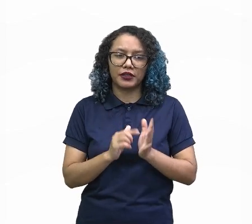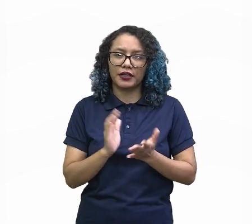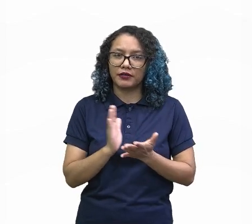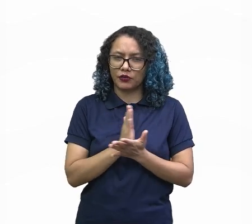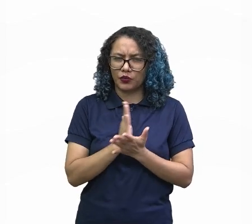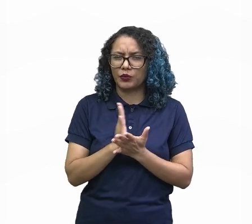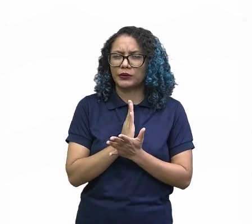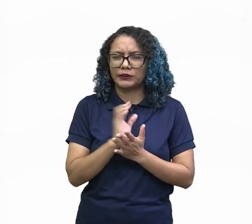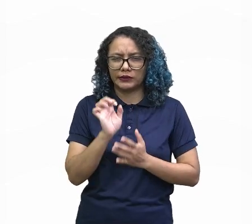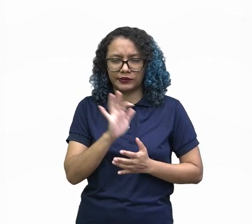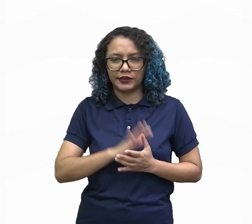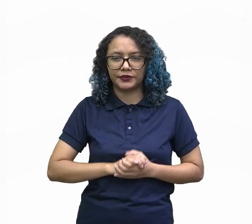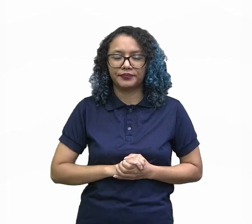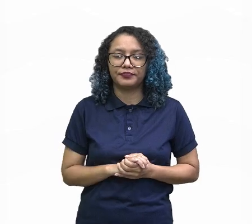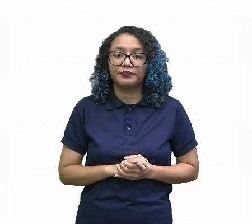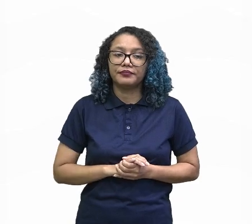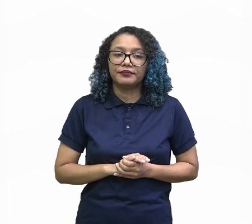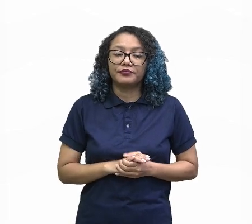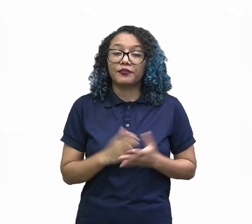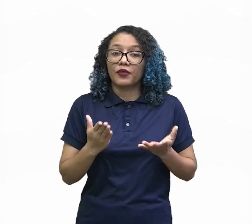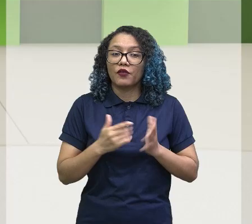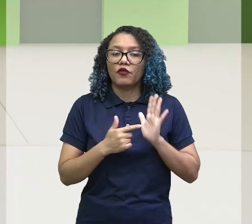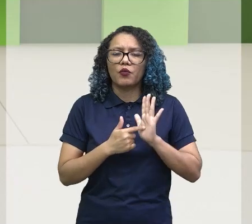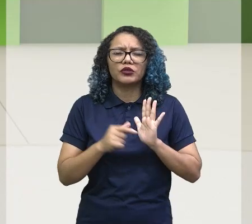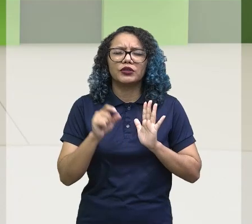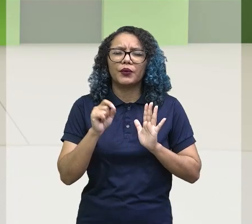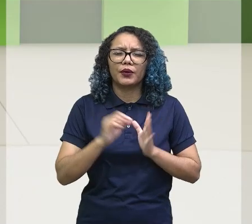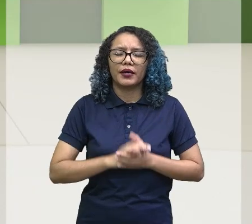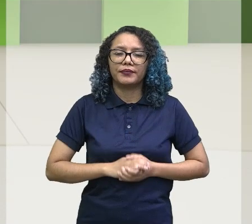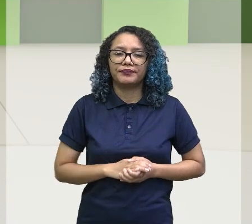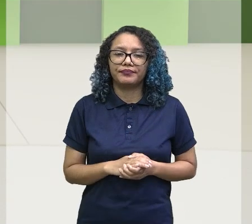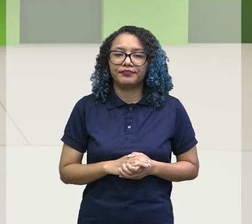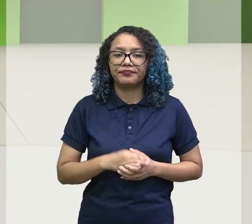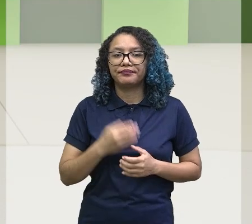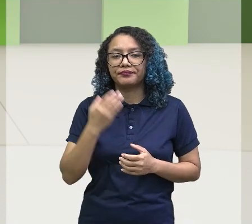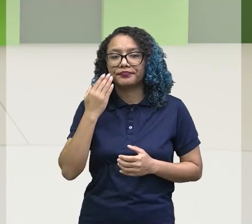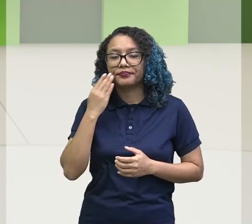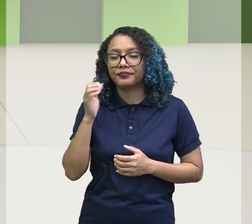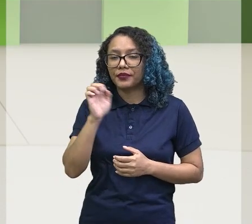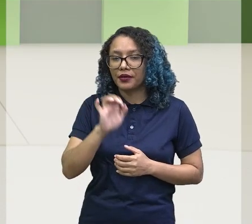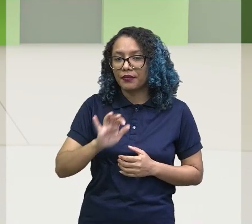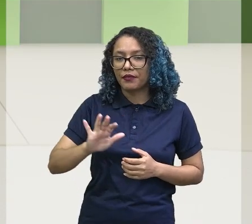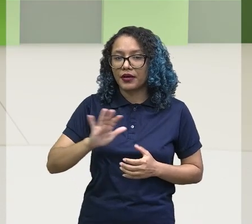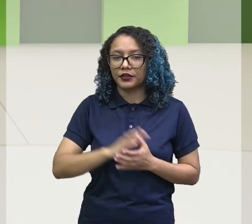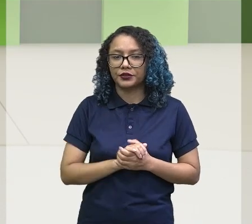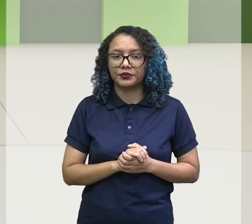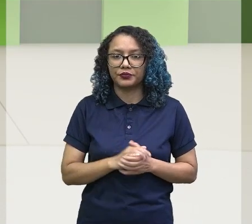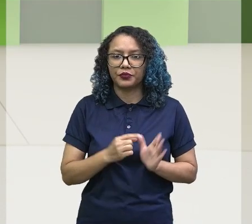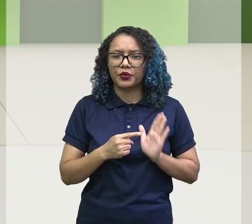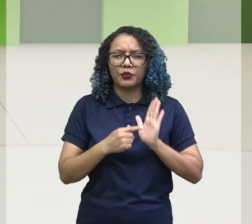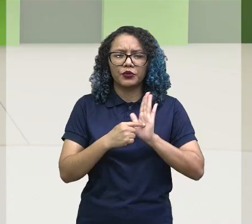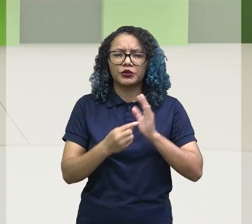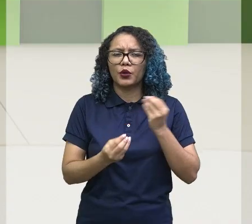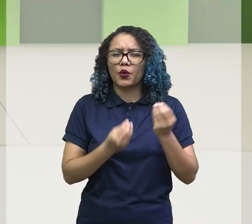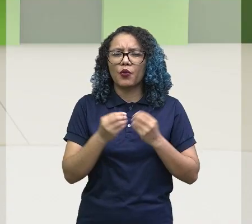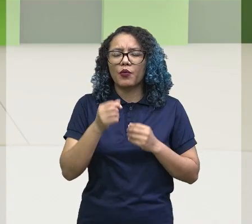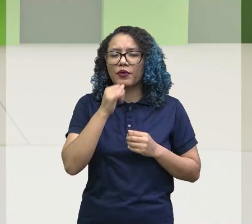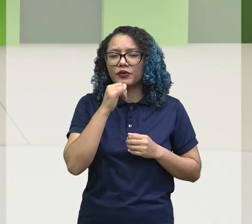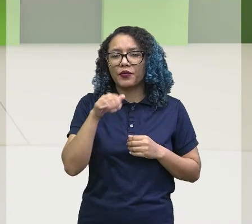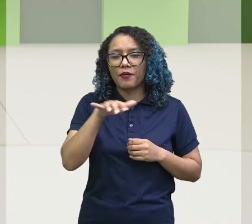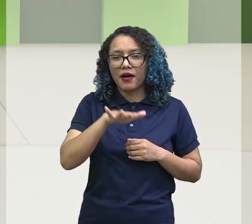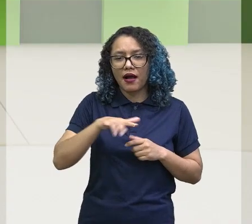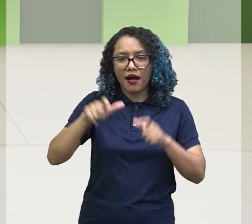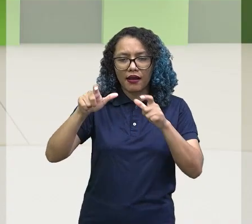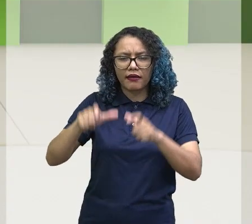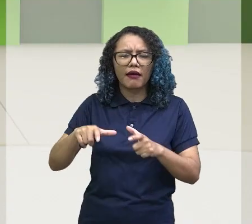algumas imagens. A gente vai trazer agora um esquema para a gente compreender ali, a gente tem ali uma representação, né, de uma região ali, de um